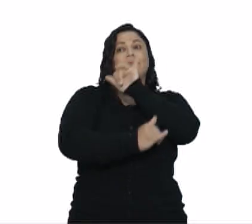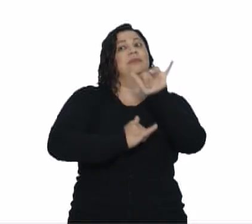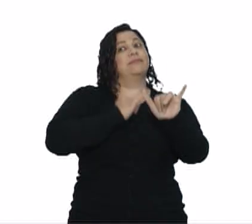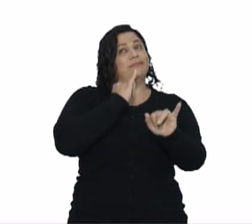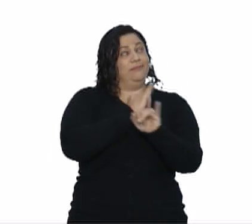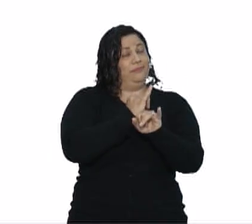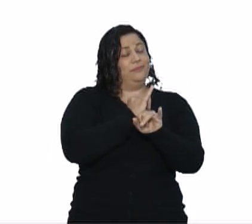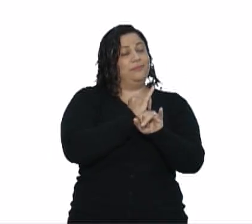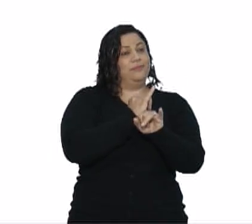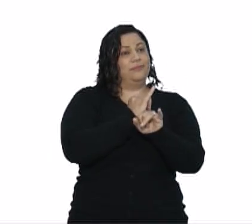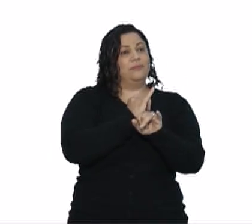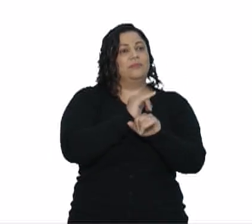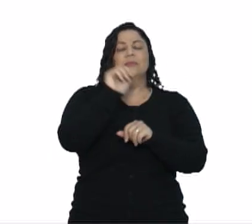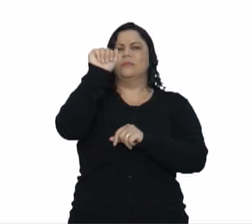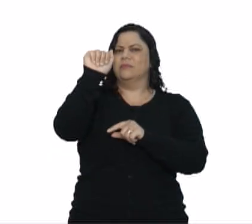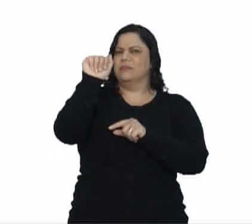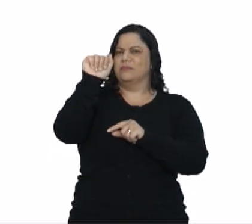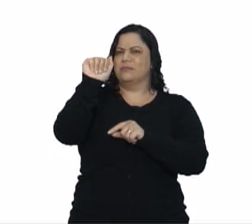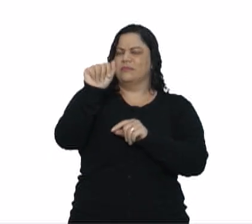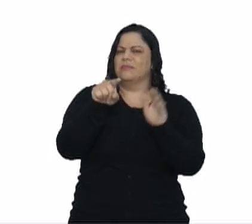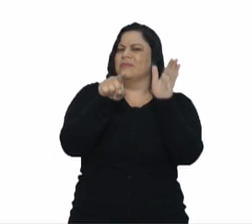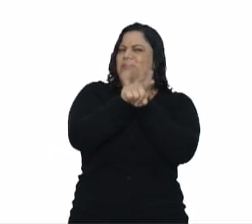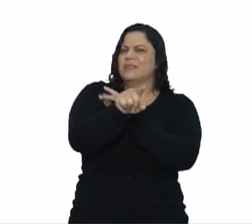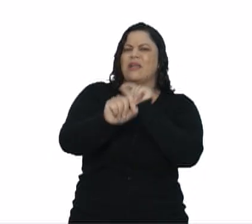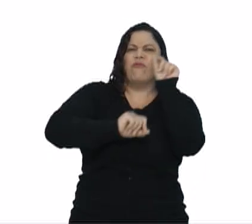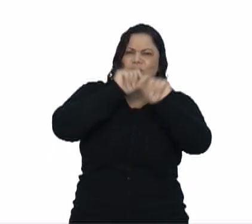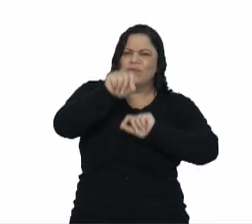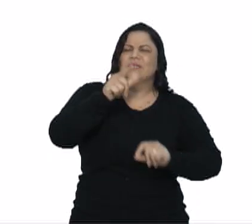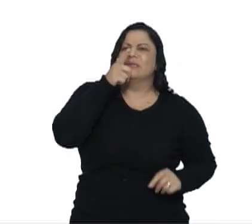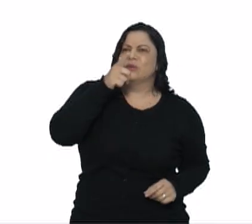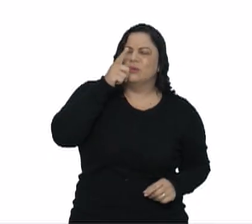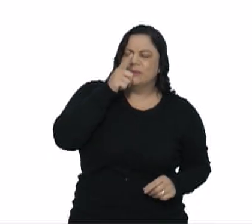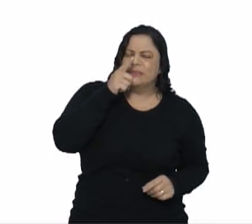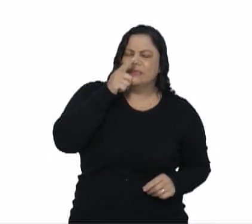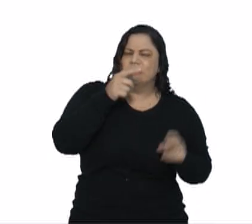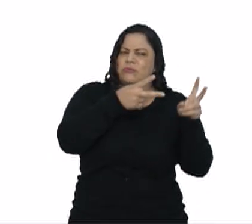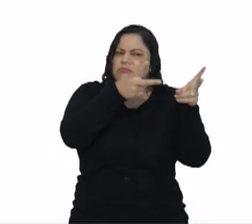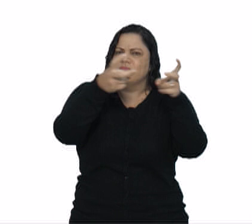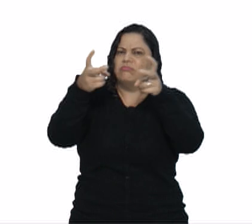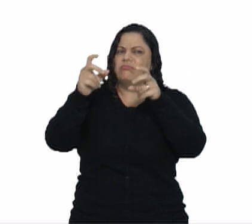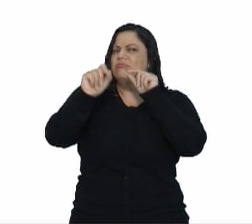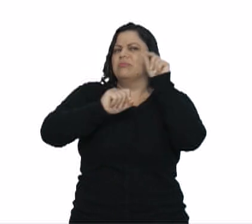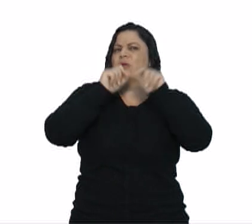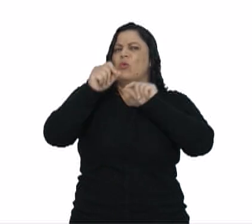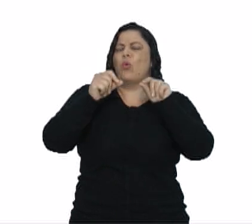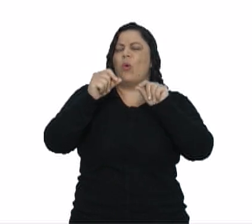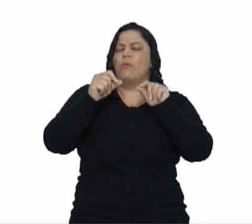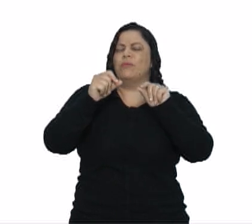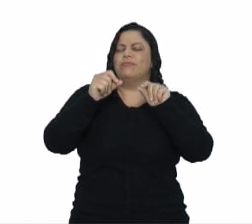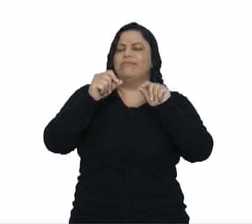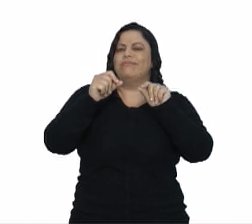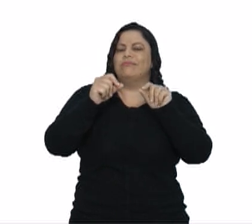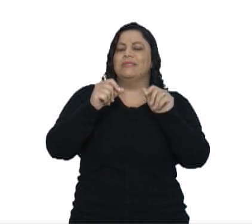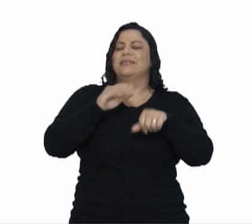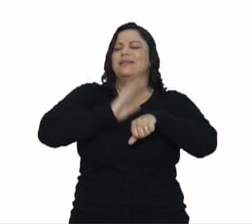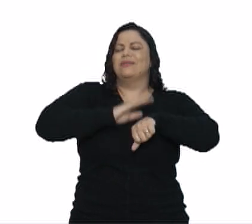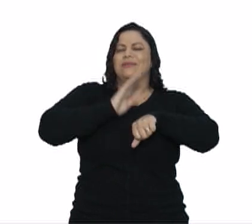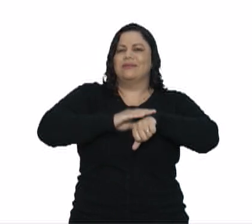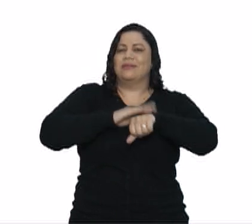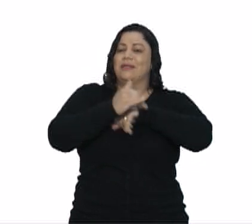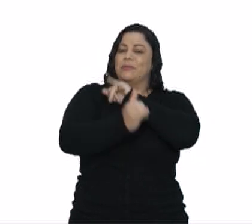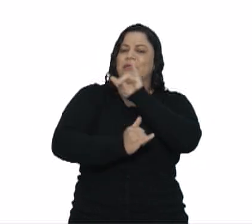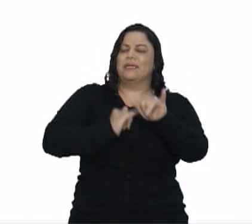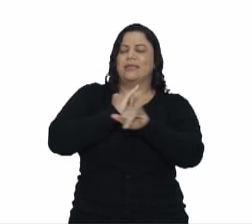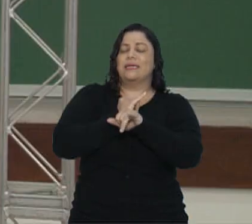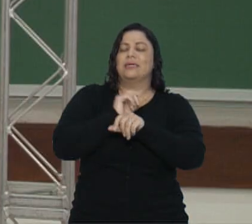perguntou, você conseguiu verificar como está o seu tempo no uso da internet? Em que redes você gasta mais tempo